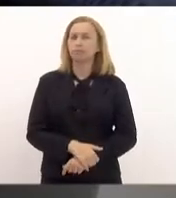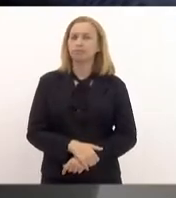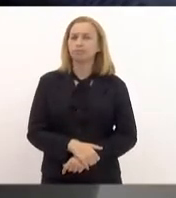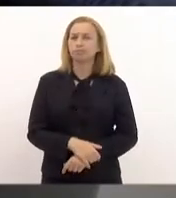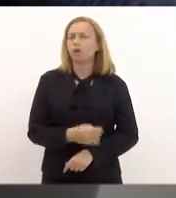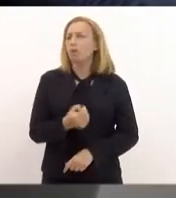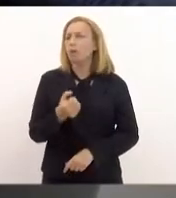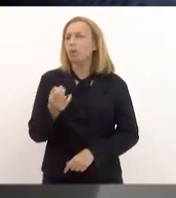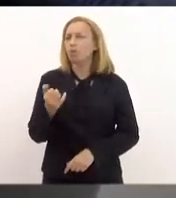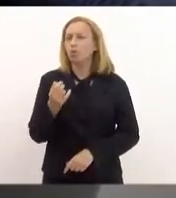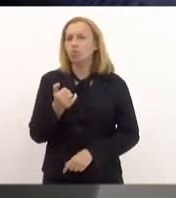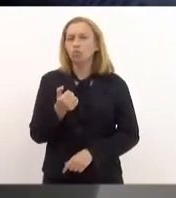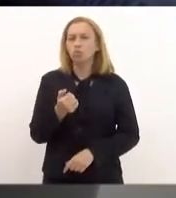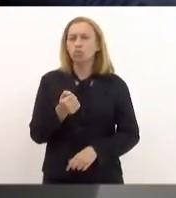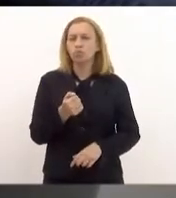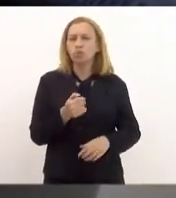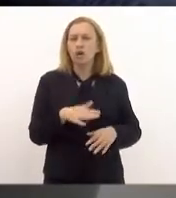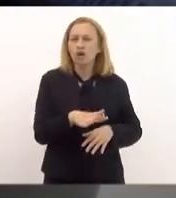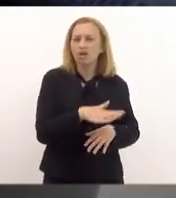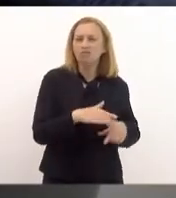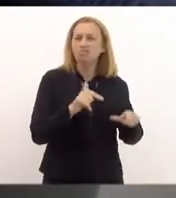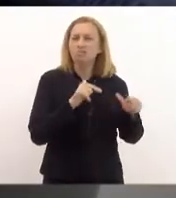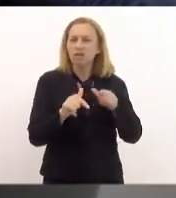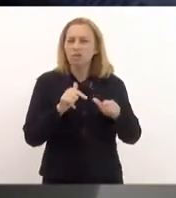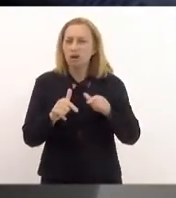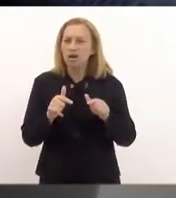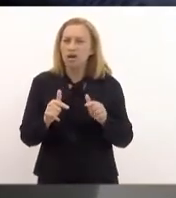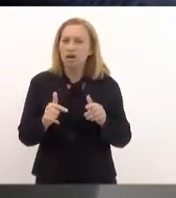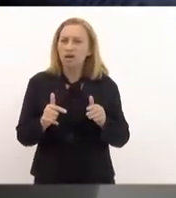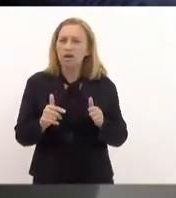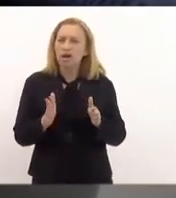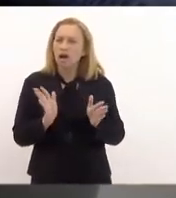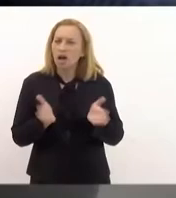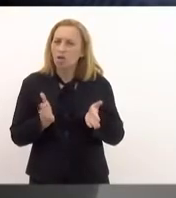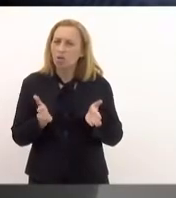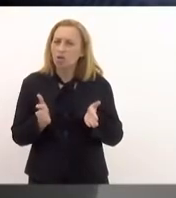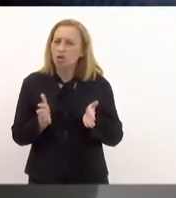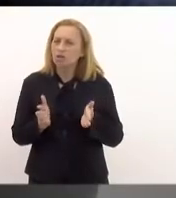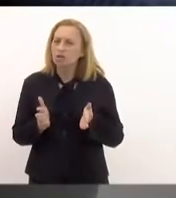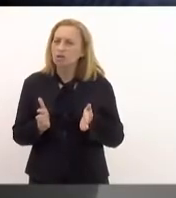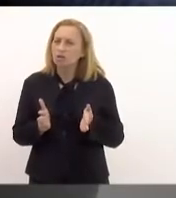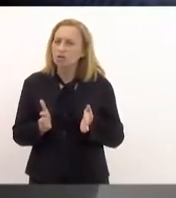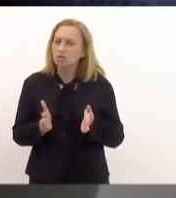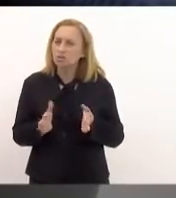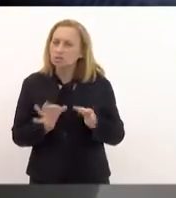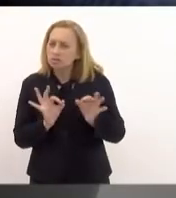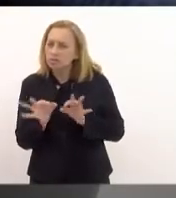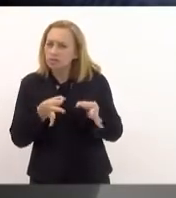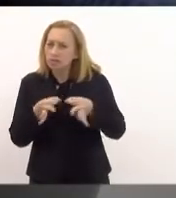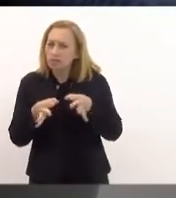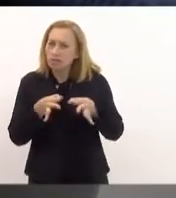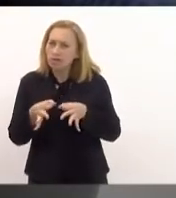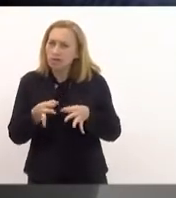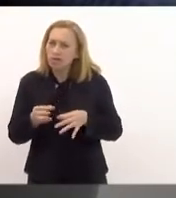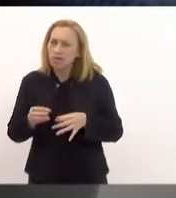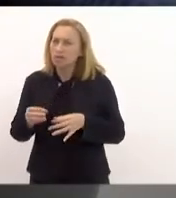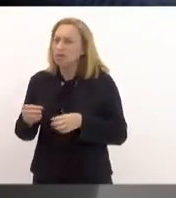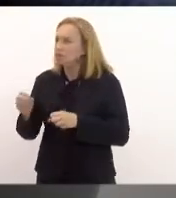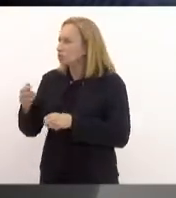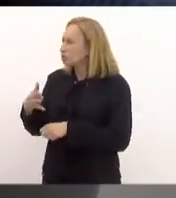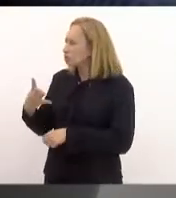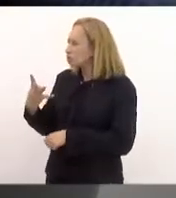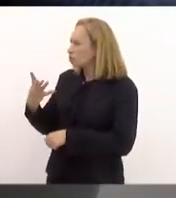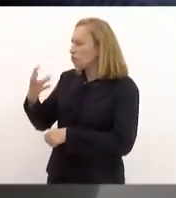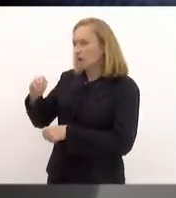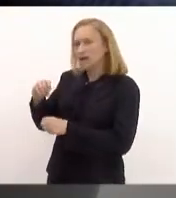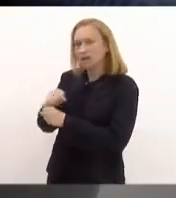poucos quadros, é pequeno, está agora se estruturando, né? Então, a gente que está no Estado há 40 anos vê que a